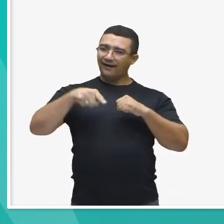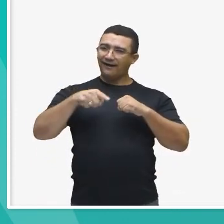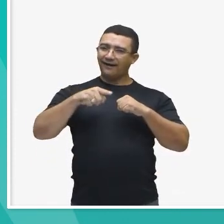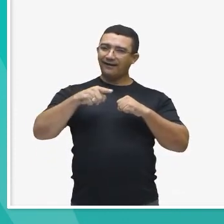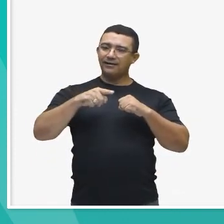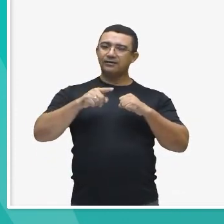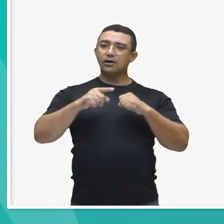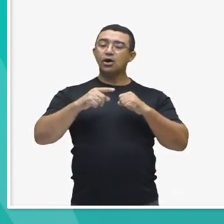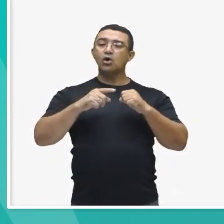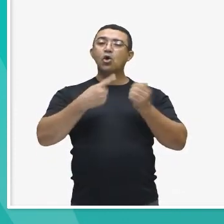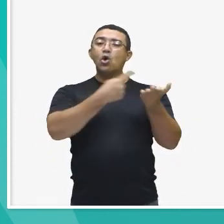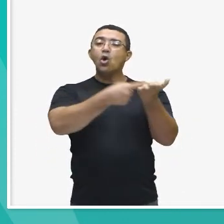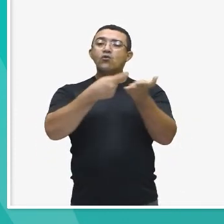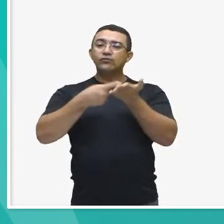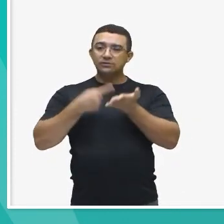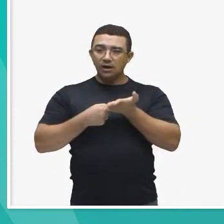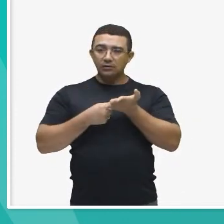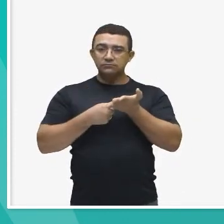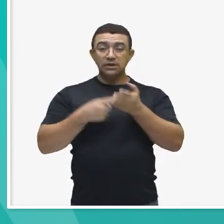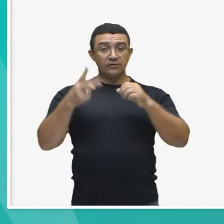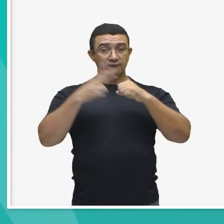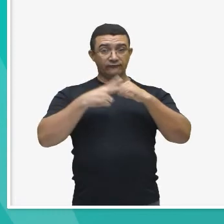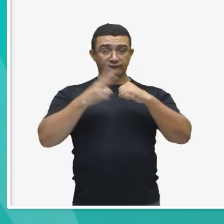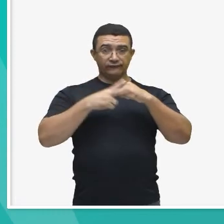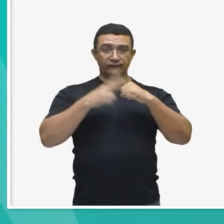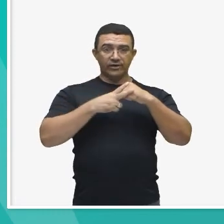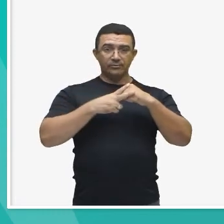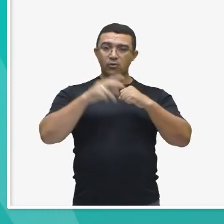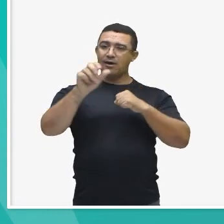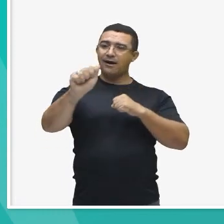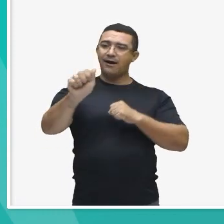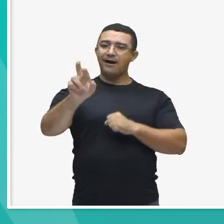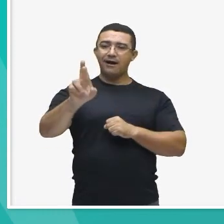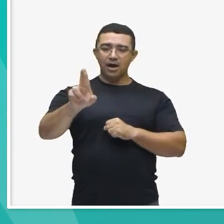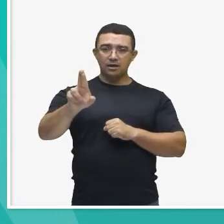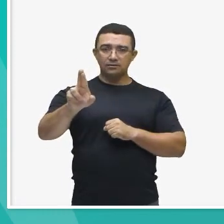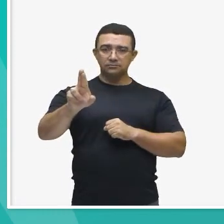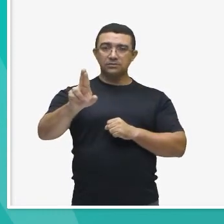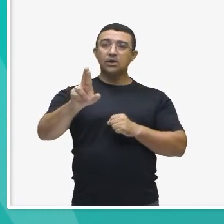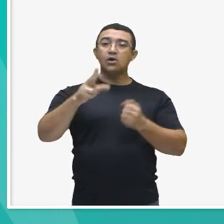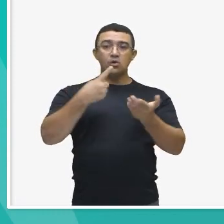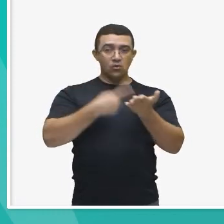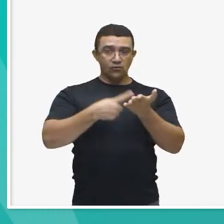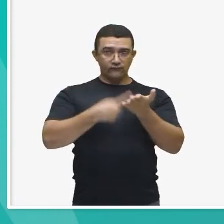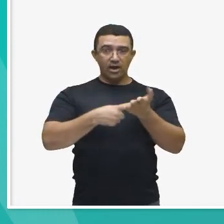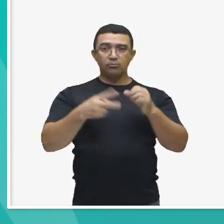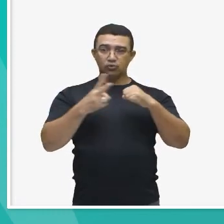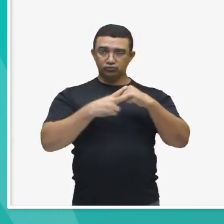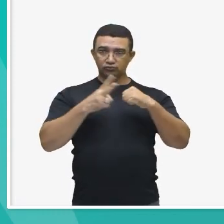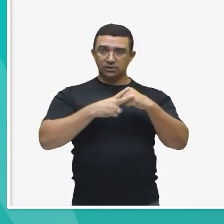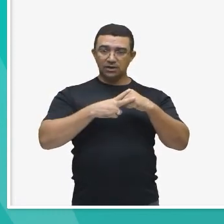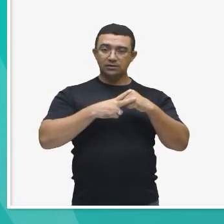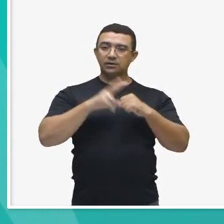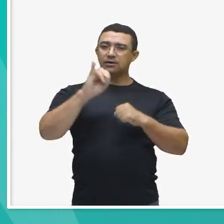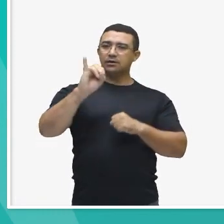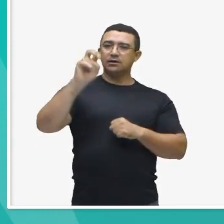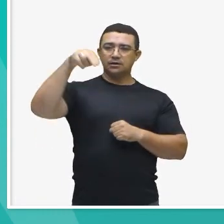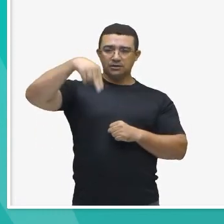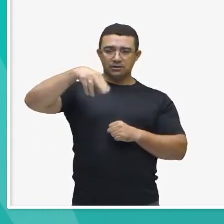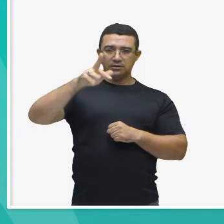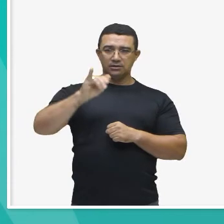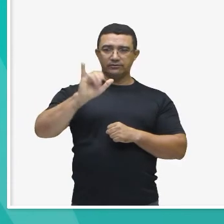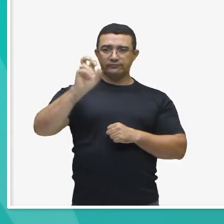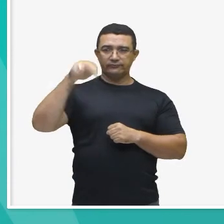verbo convidar. Nós temos a terminação AR, ER, IR para as